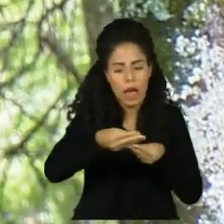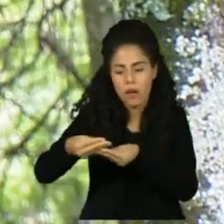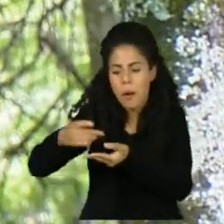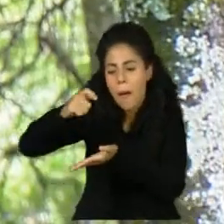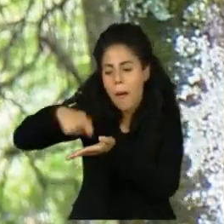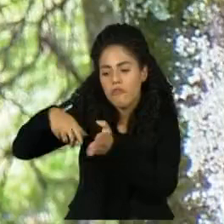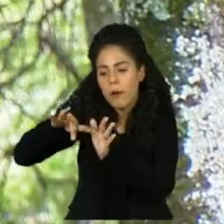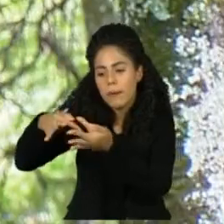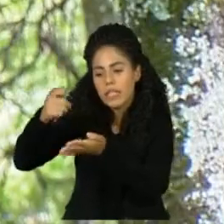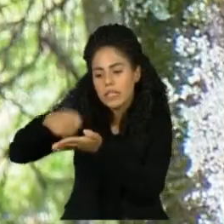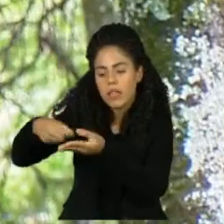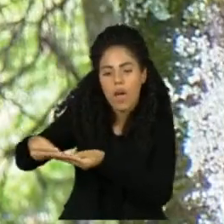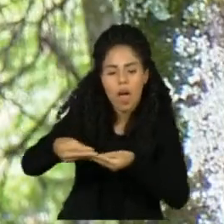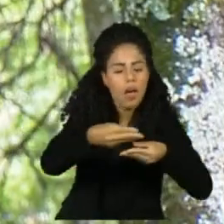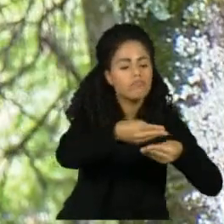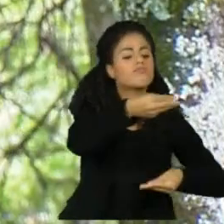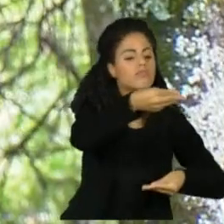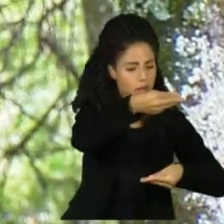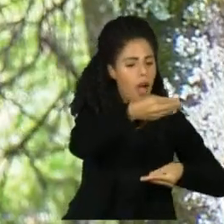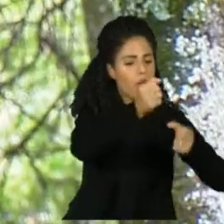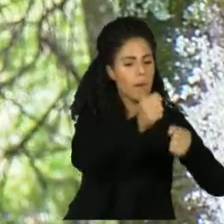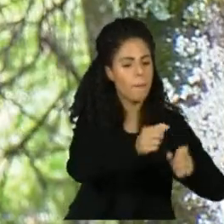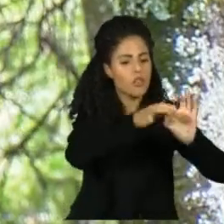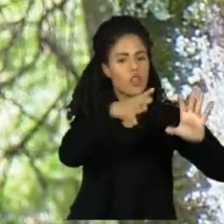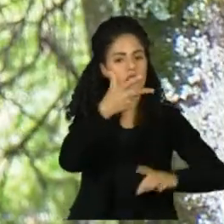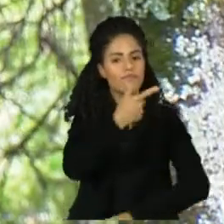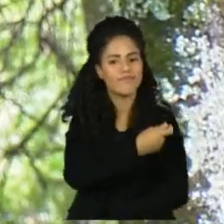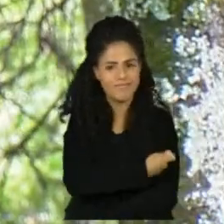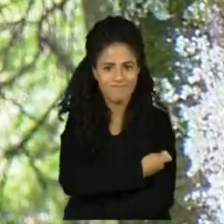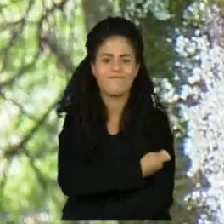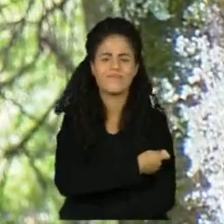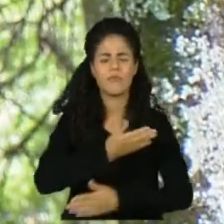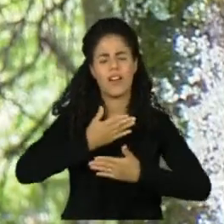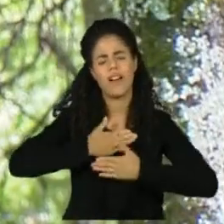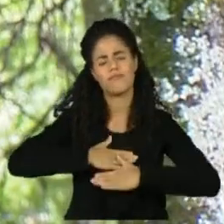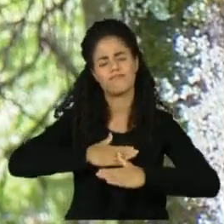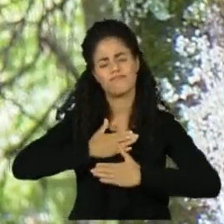escolas podem receber ali a sua imunização com toda a tranquilidade e com toda